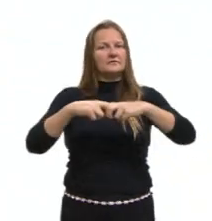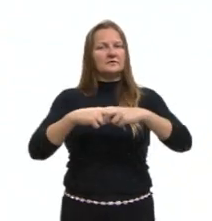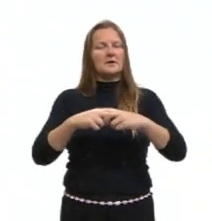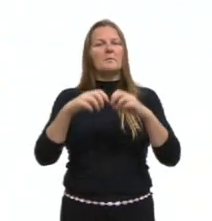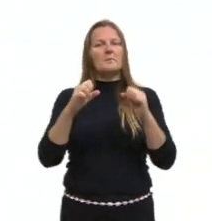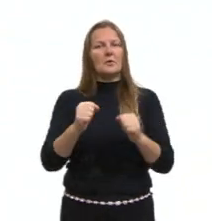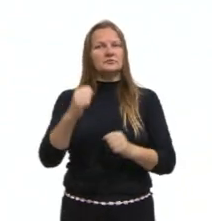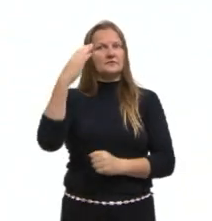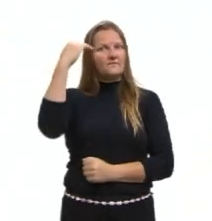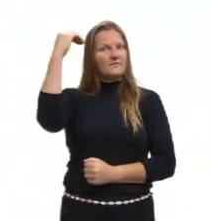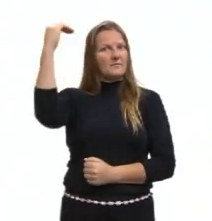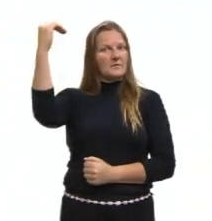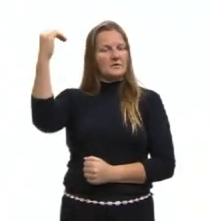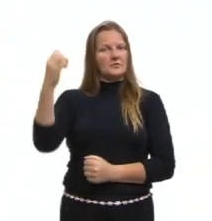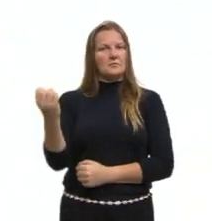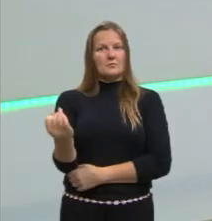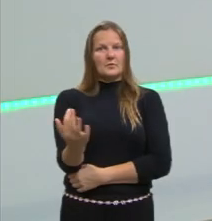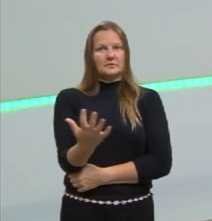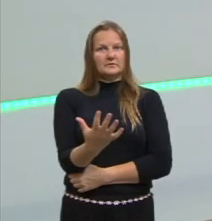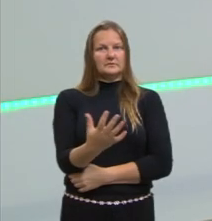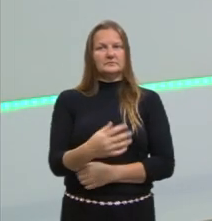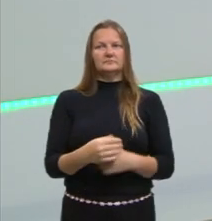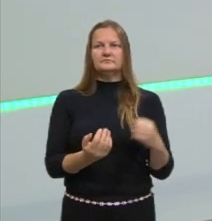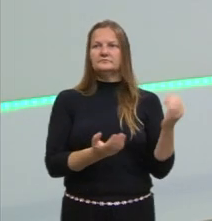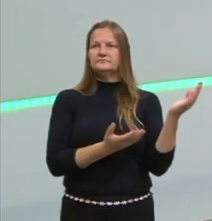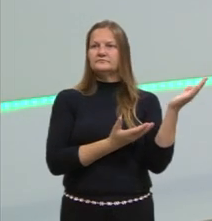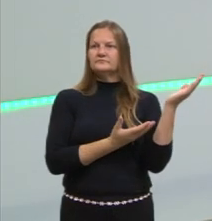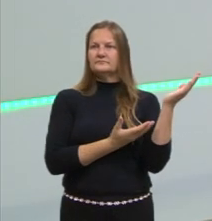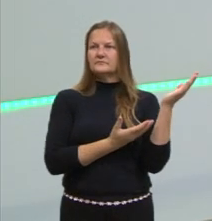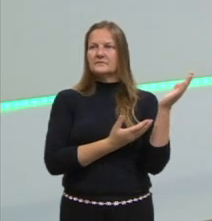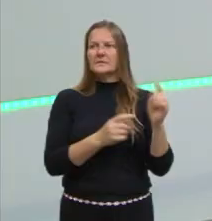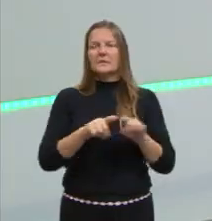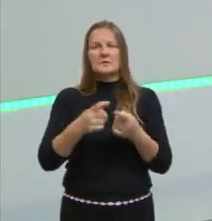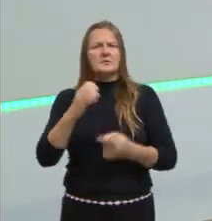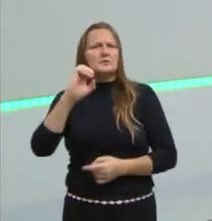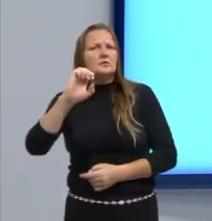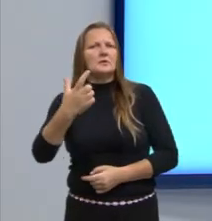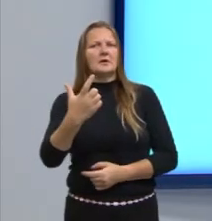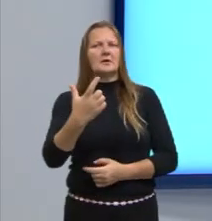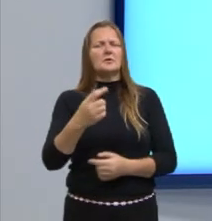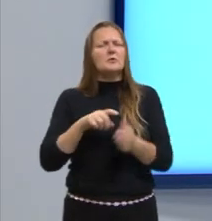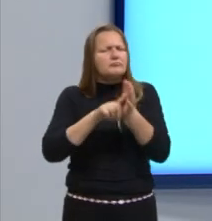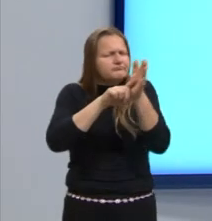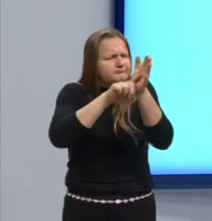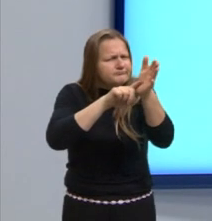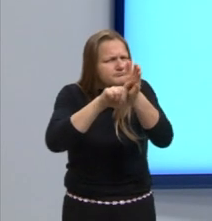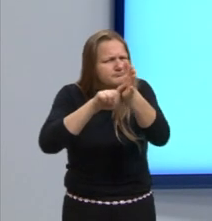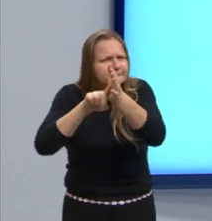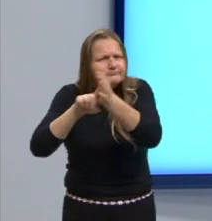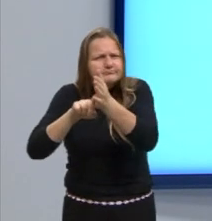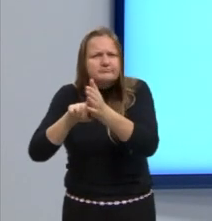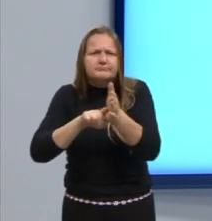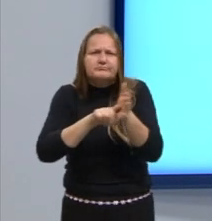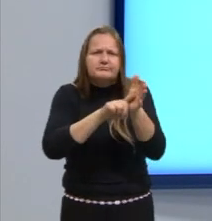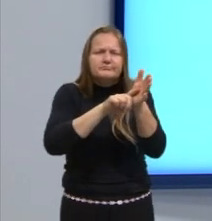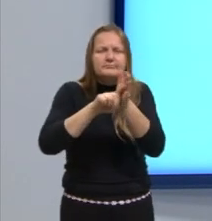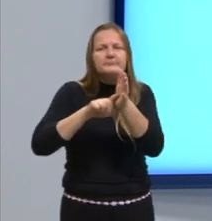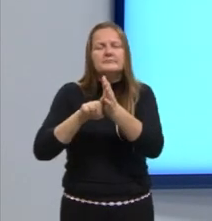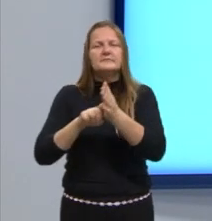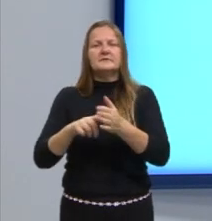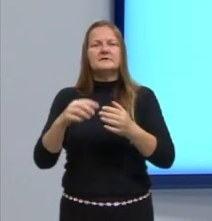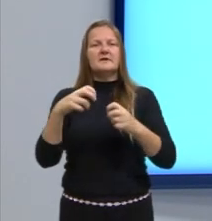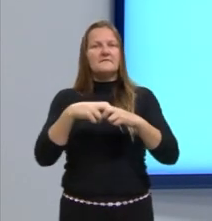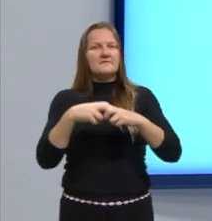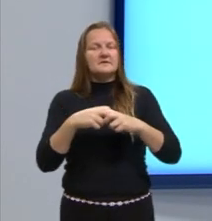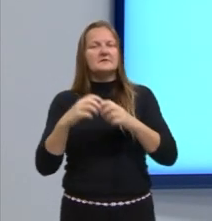chamar eles de físicos modernos mas claro né eles já vinham desenvolvendo essas pesquisas baseadas então na física